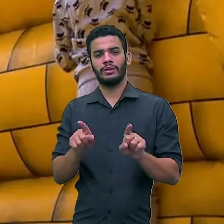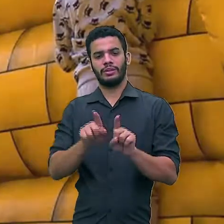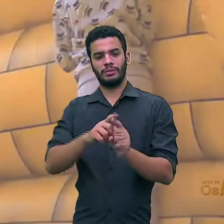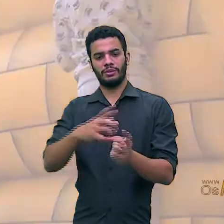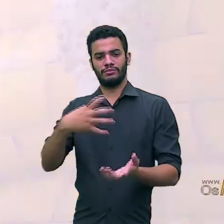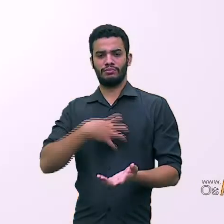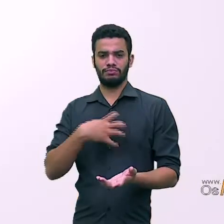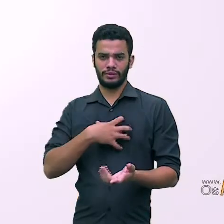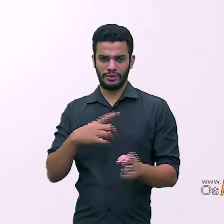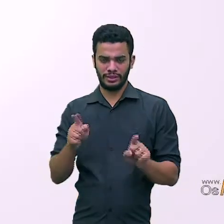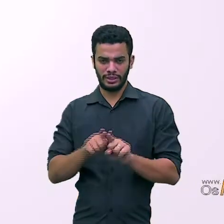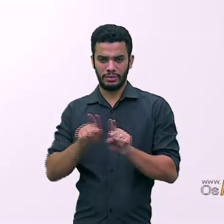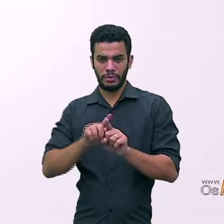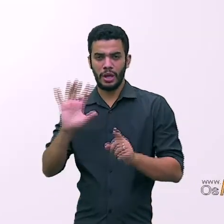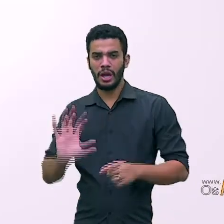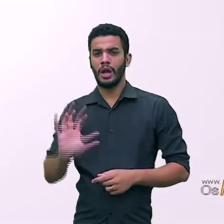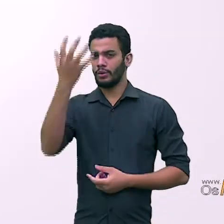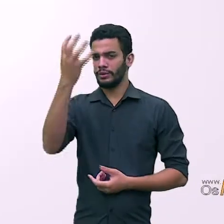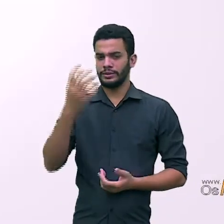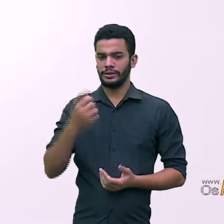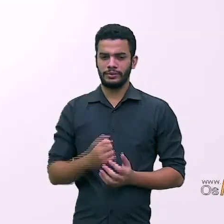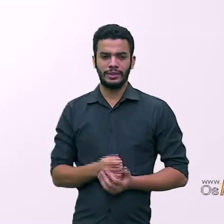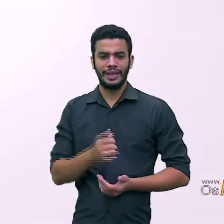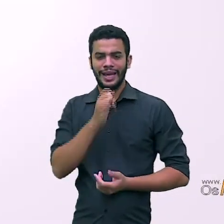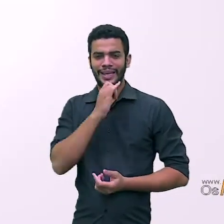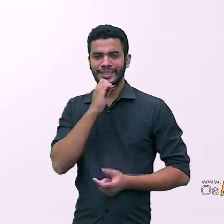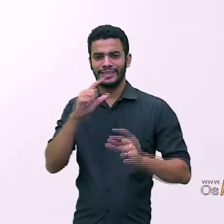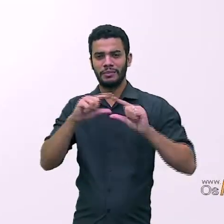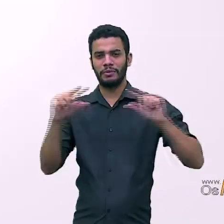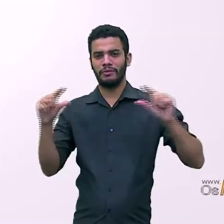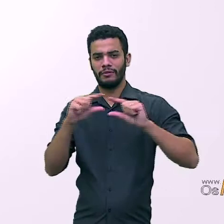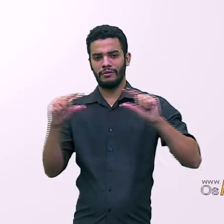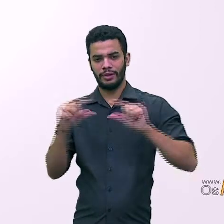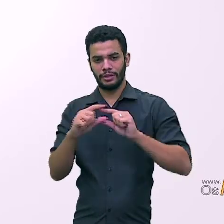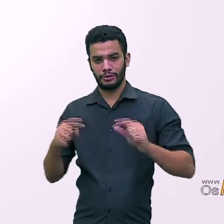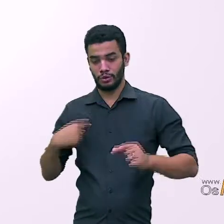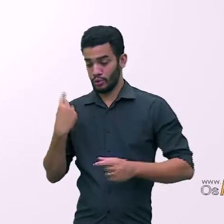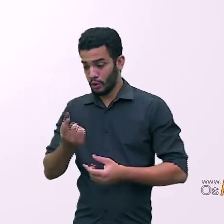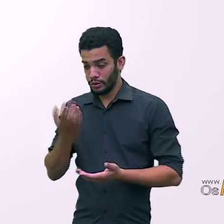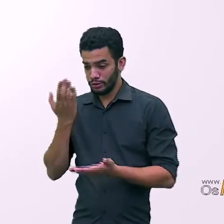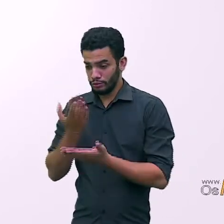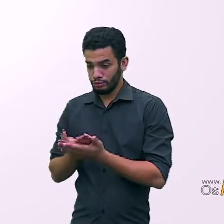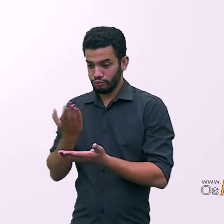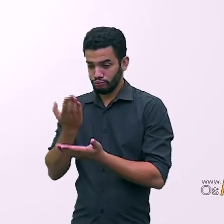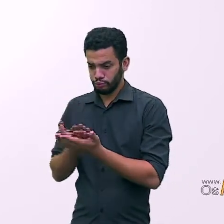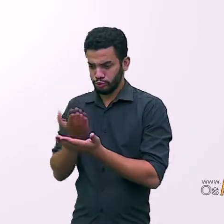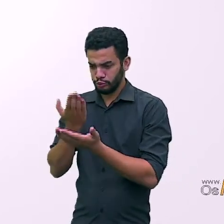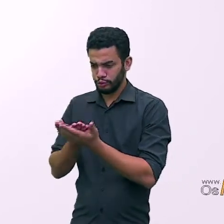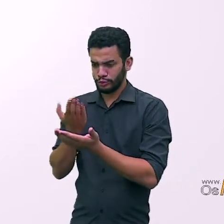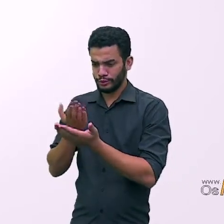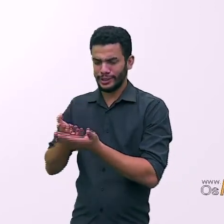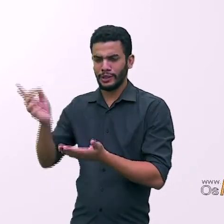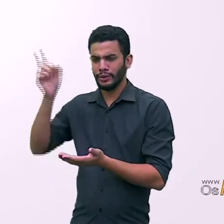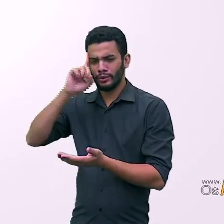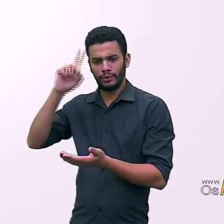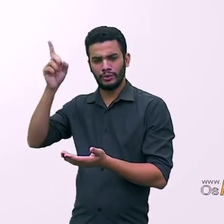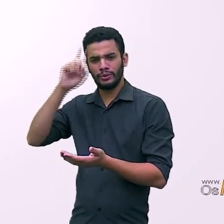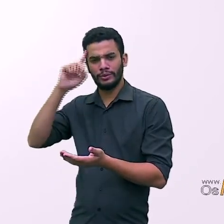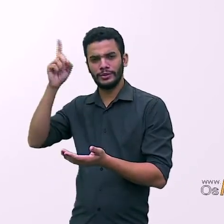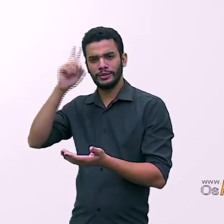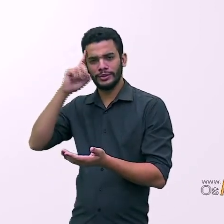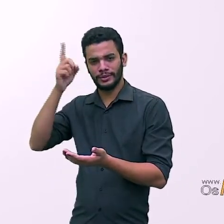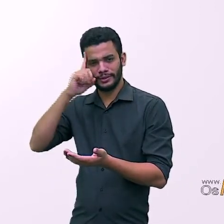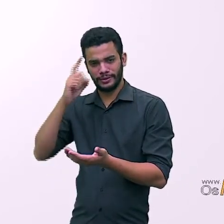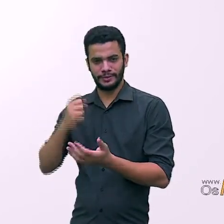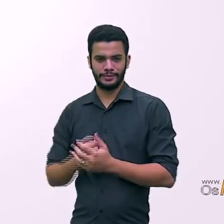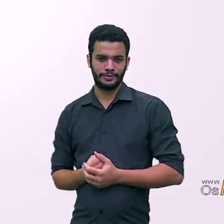nós estudamos todos os dias. Essa expressão verbal, a forma do verbo estudamos, vem do verbo